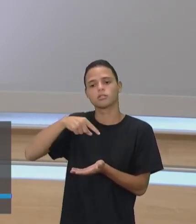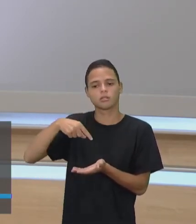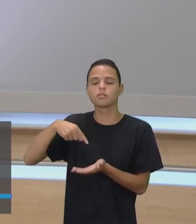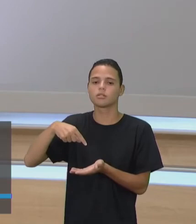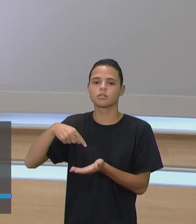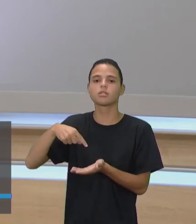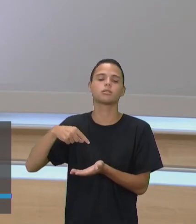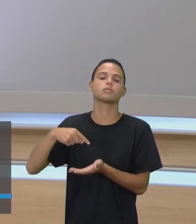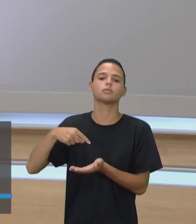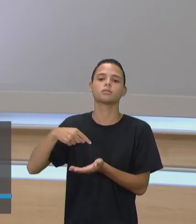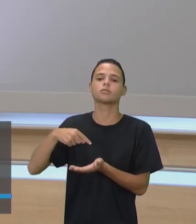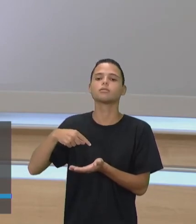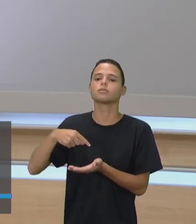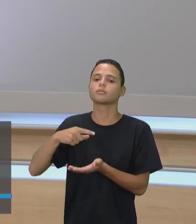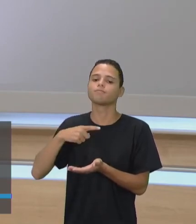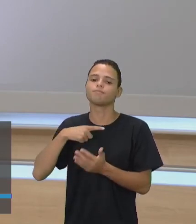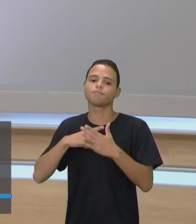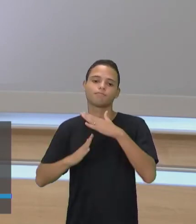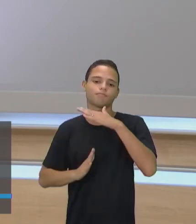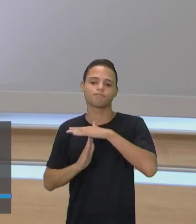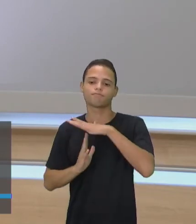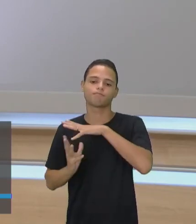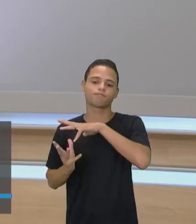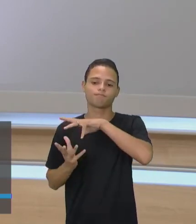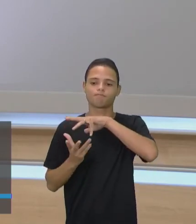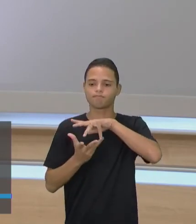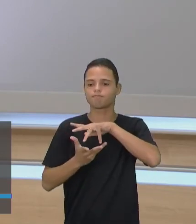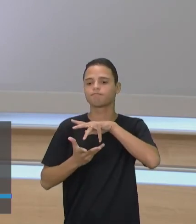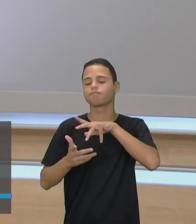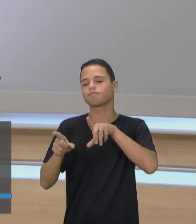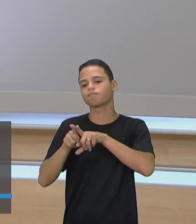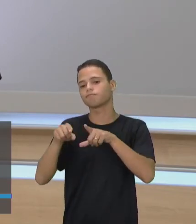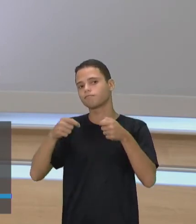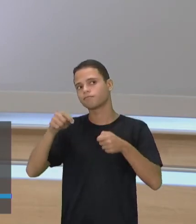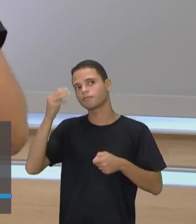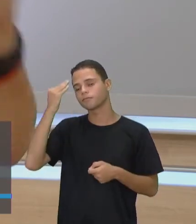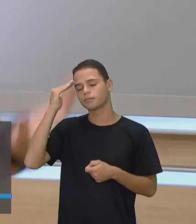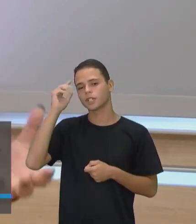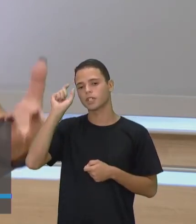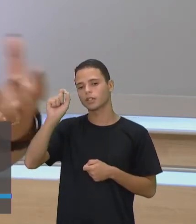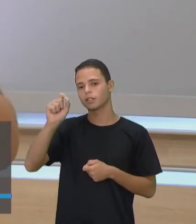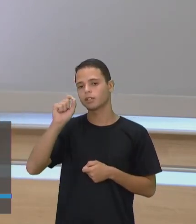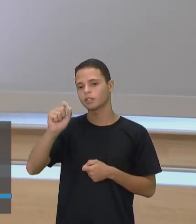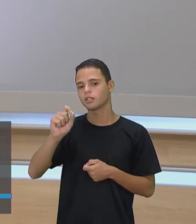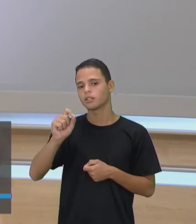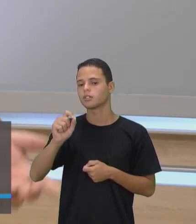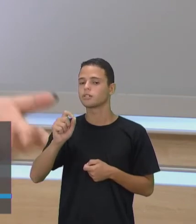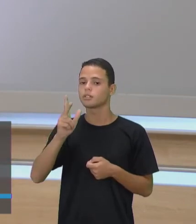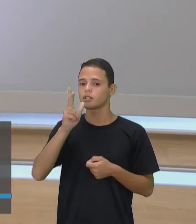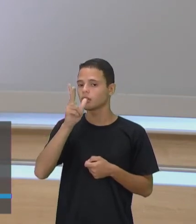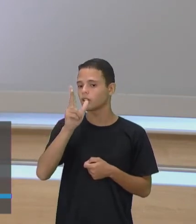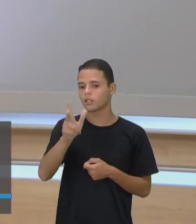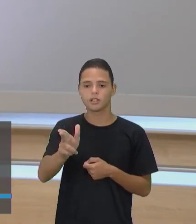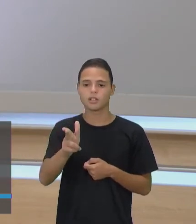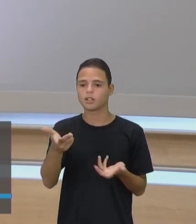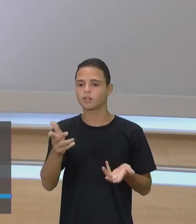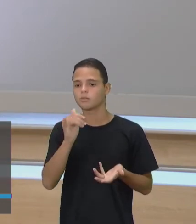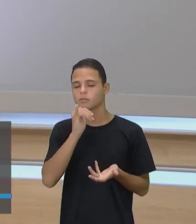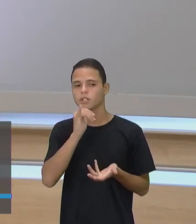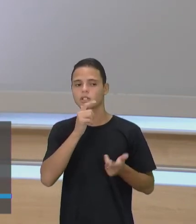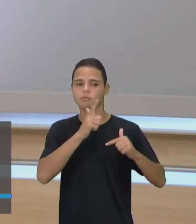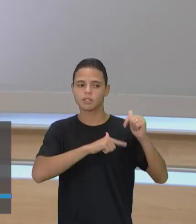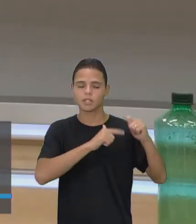a gente está sobrecarregando o mundo, a gente também tem que entender que é como uma pilha. Se você sobrecarrega, ela acaba mais